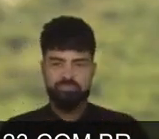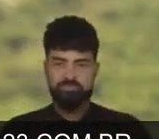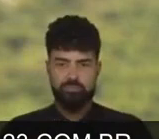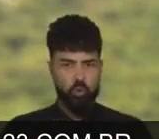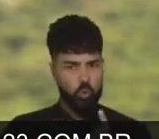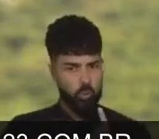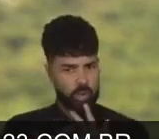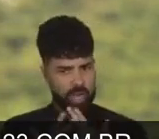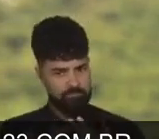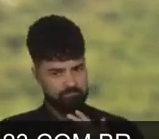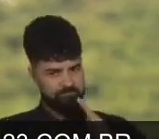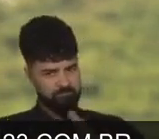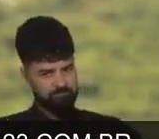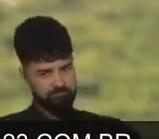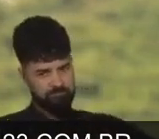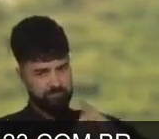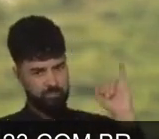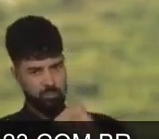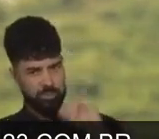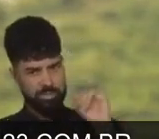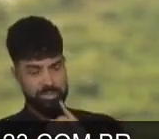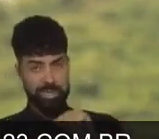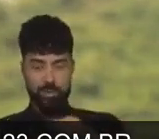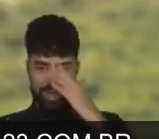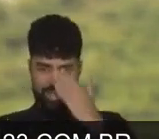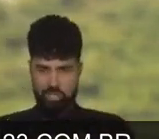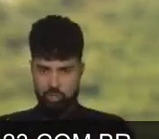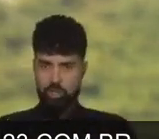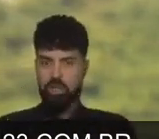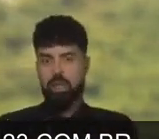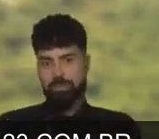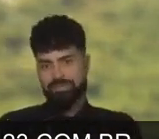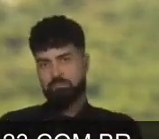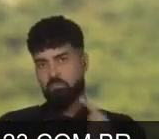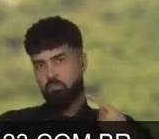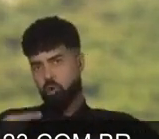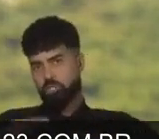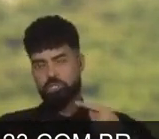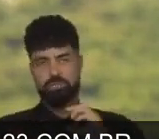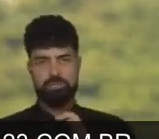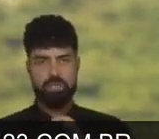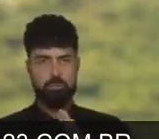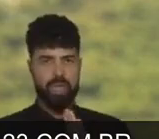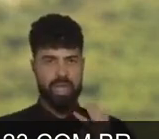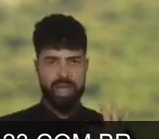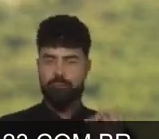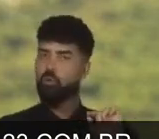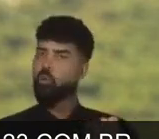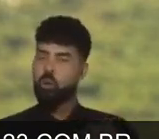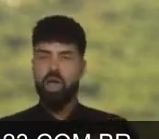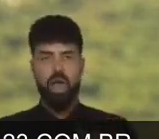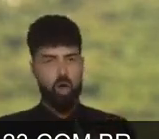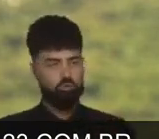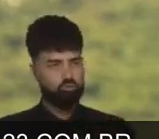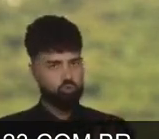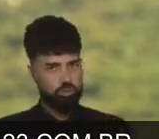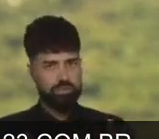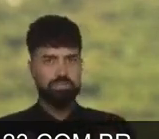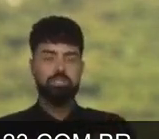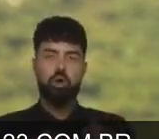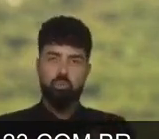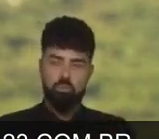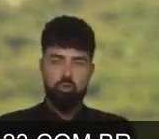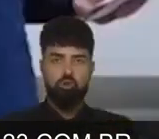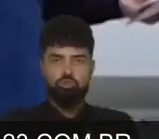fato super importante que faz parte também da política da CBF foi a autorização para ter